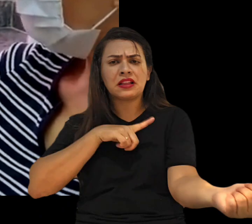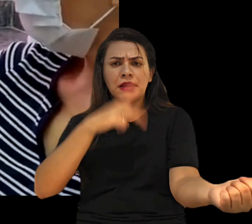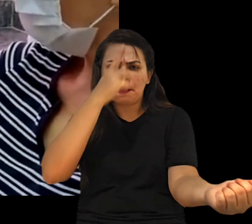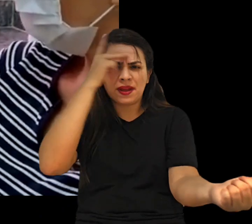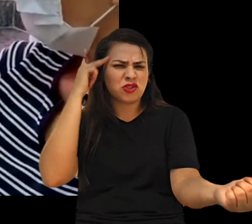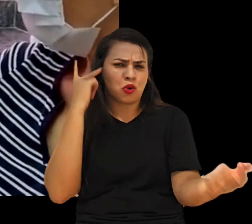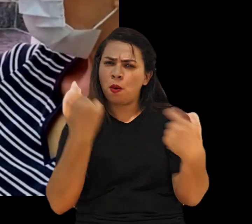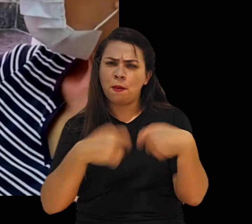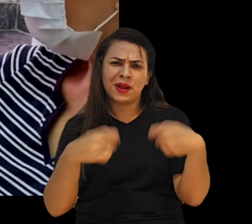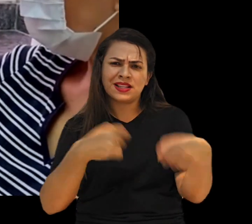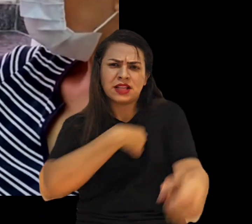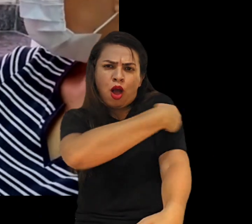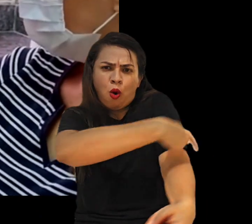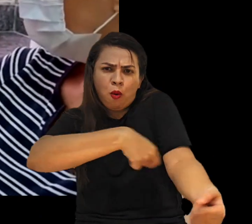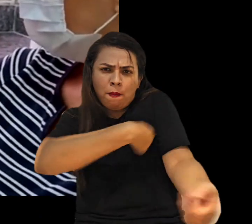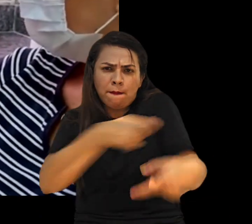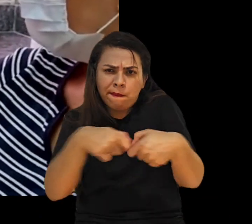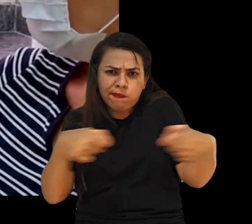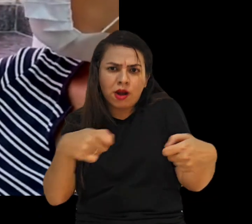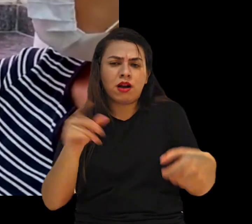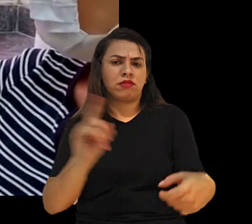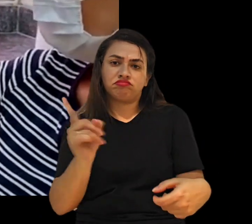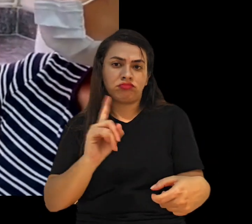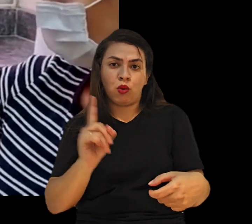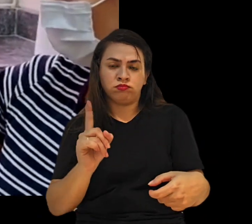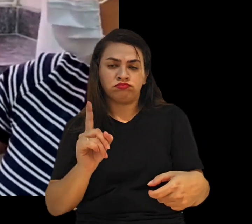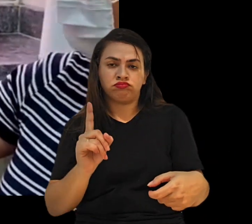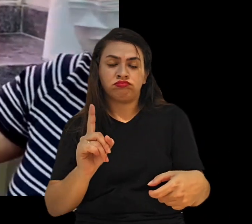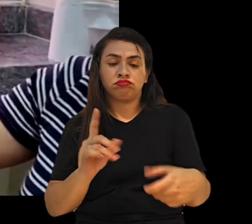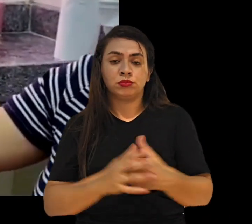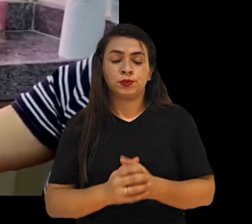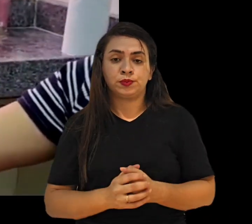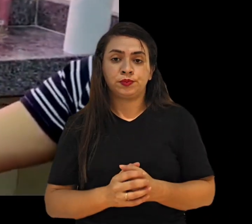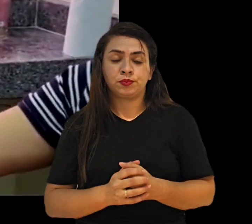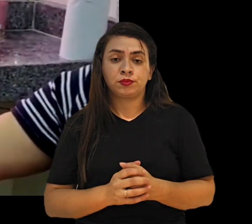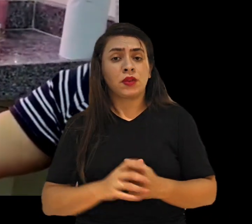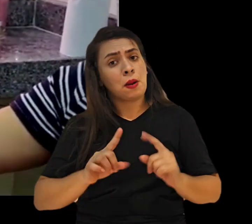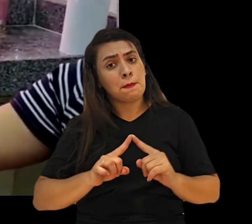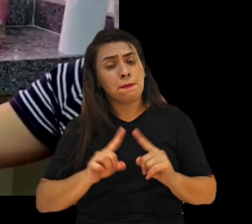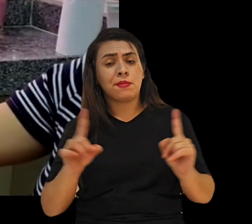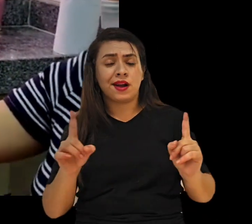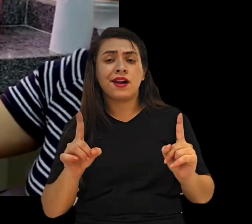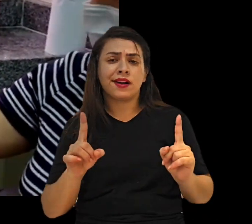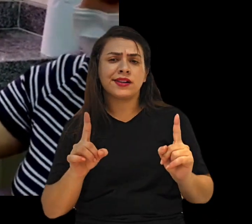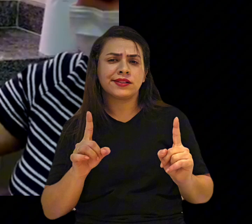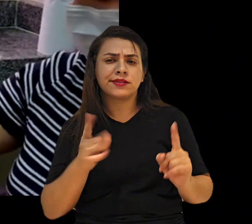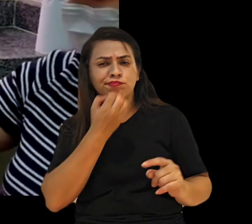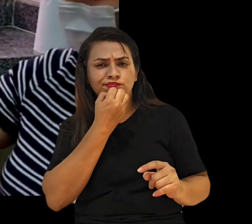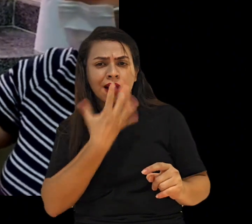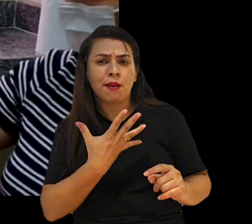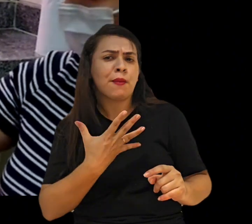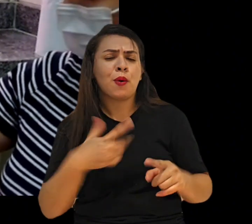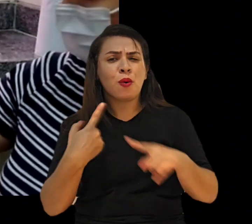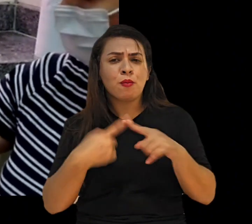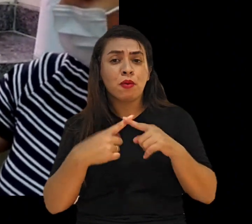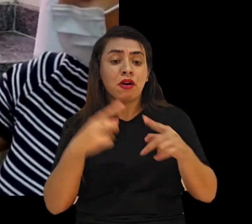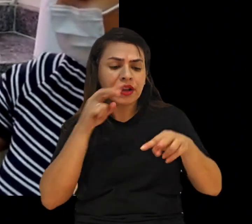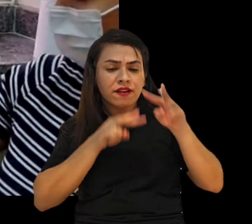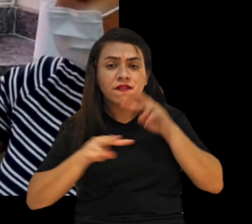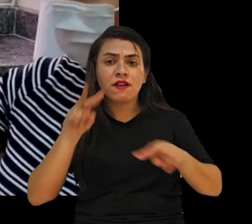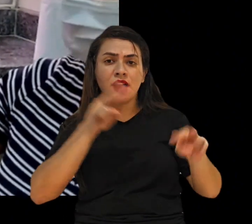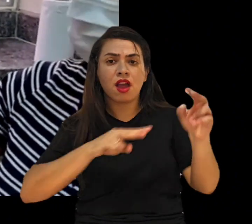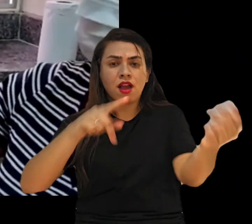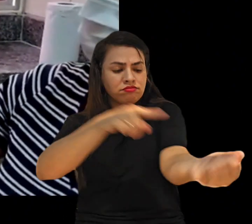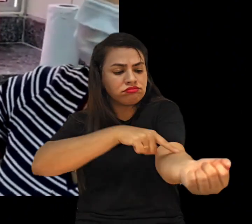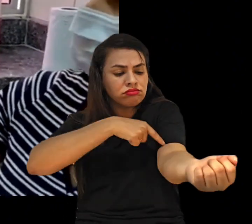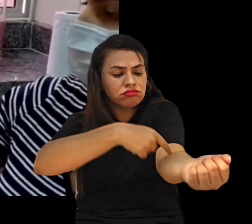4 dedos. Ó, eu já vi que essa veia aqui é melhor, tá? Então, tem pessoas que não tem necessidade nem de